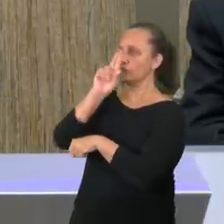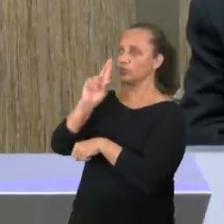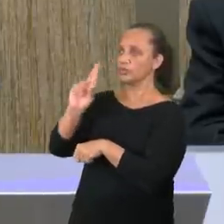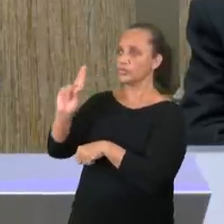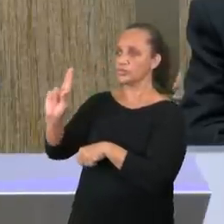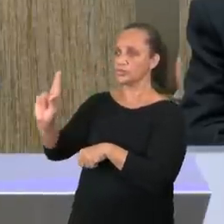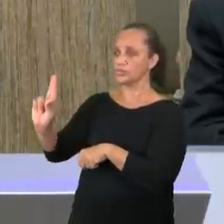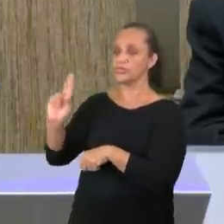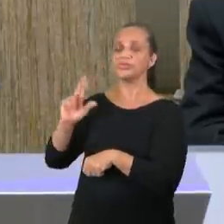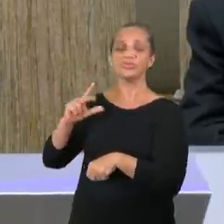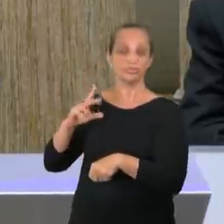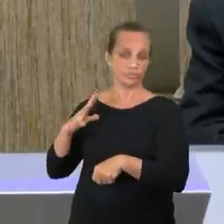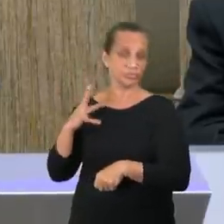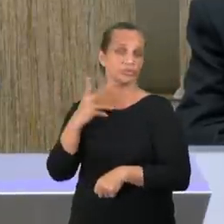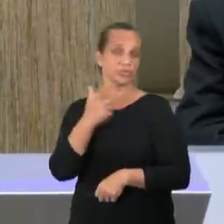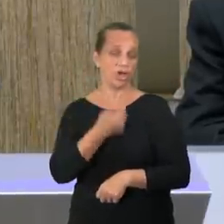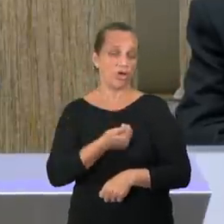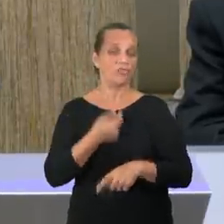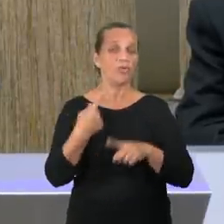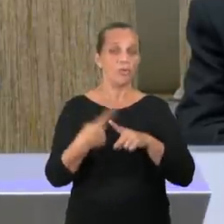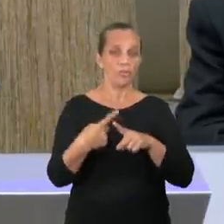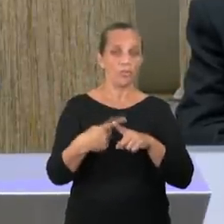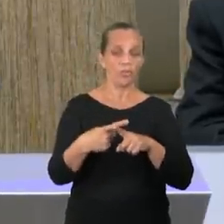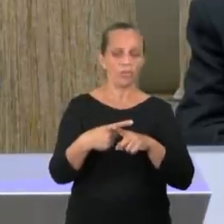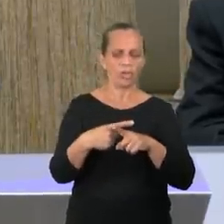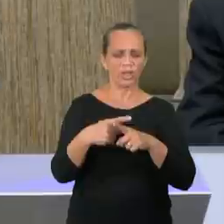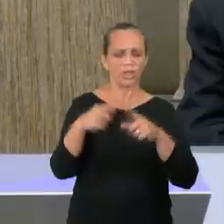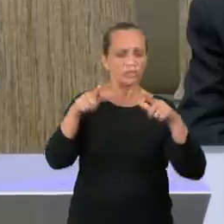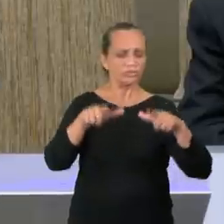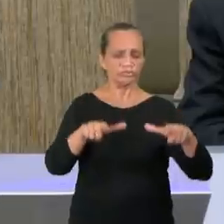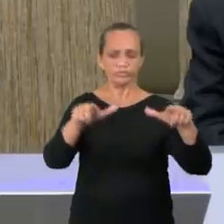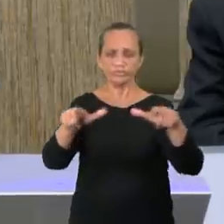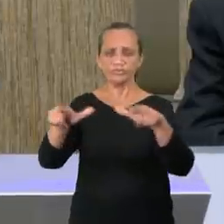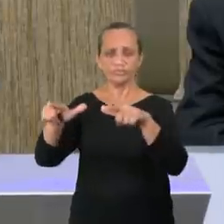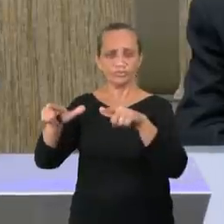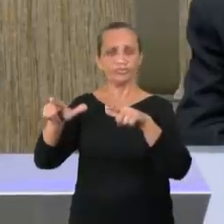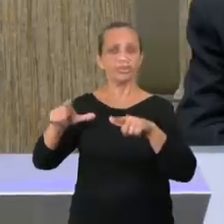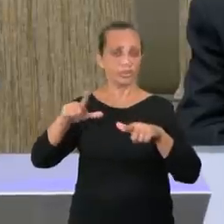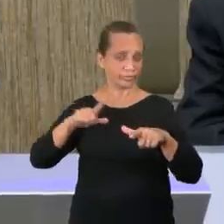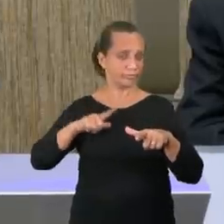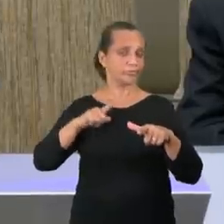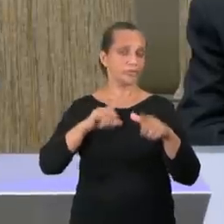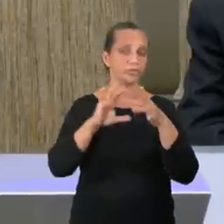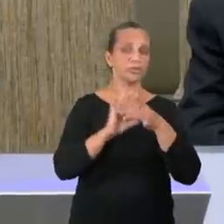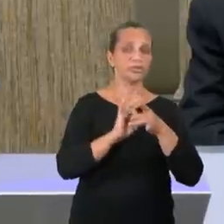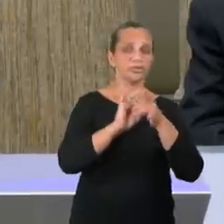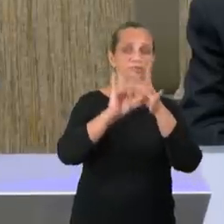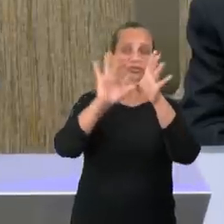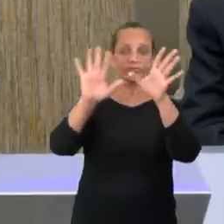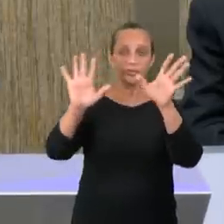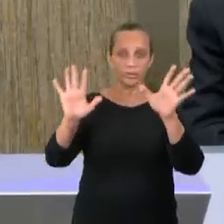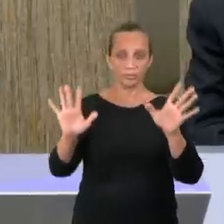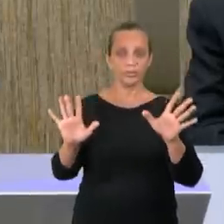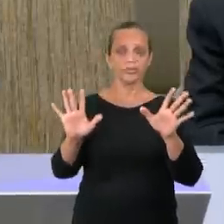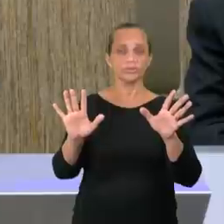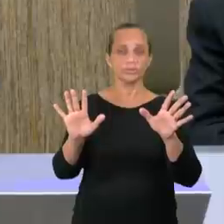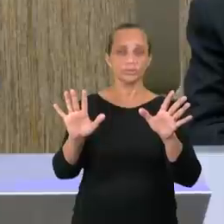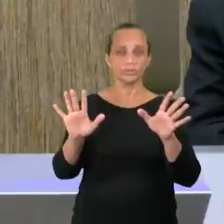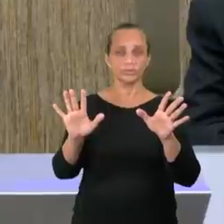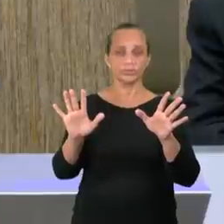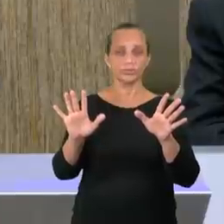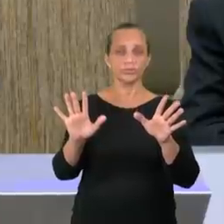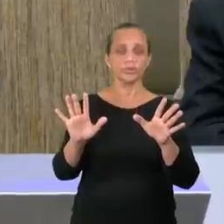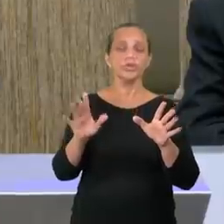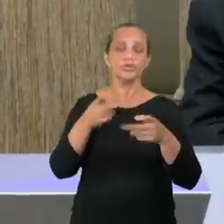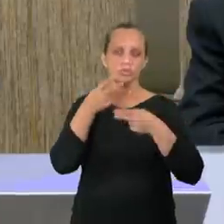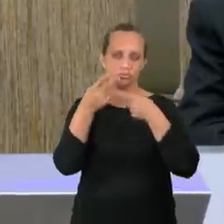porque no monte de Sião e em Jerusalém haverá livramento, assim como o Senhor